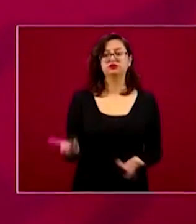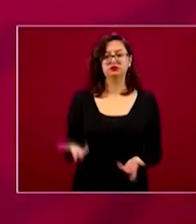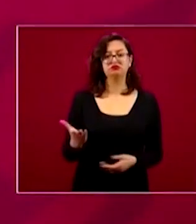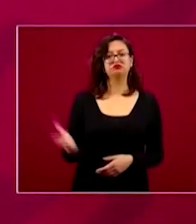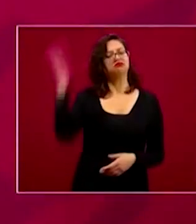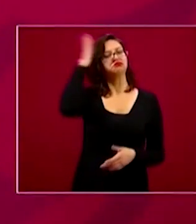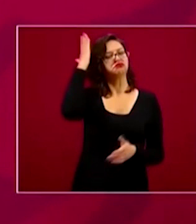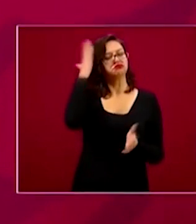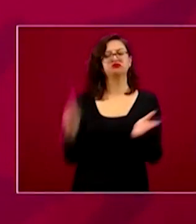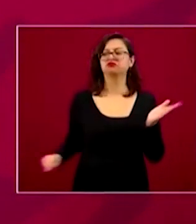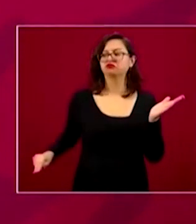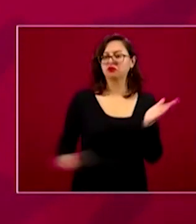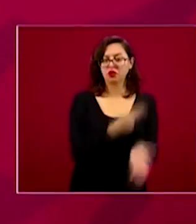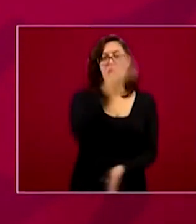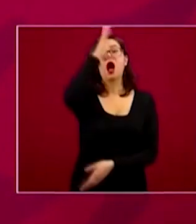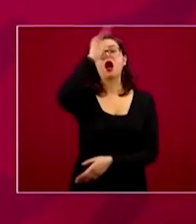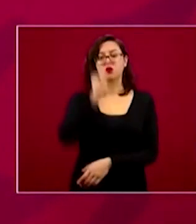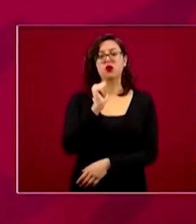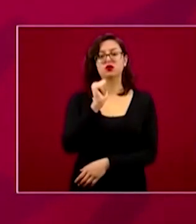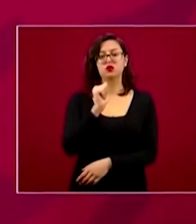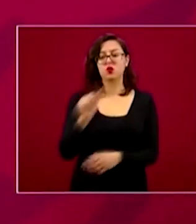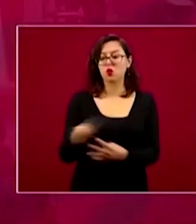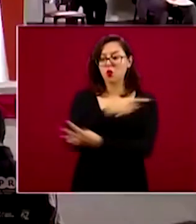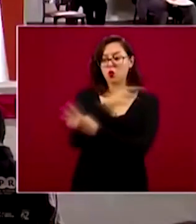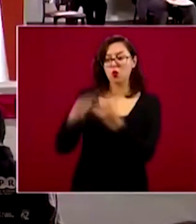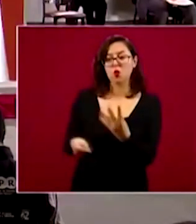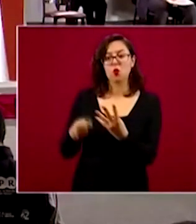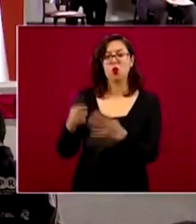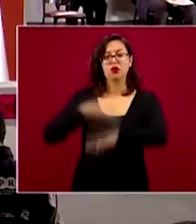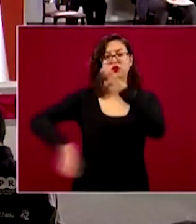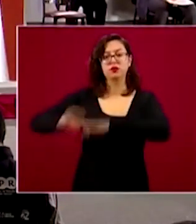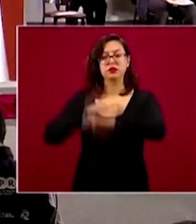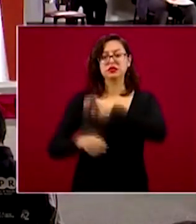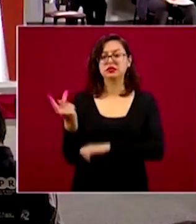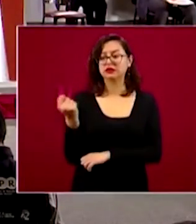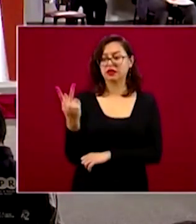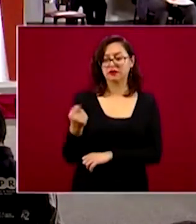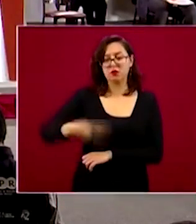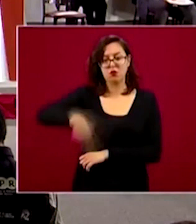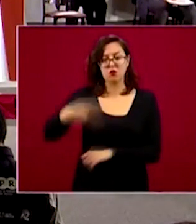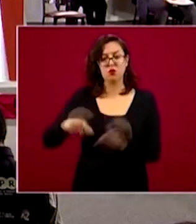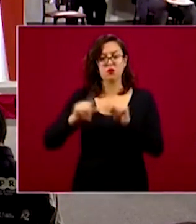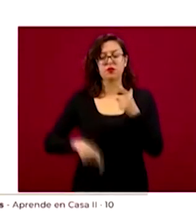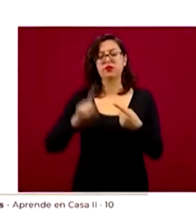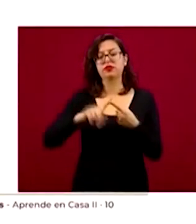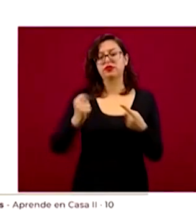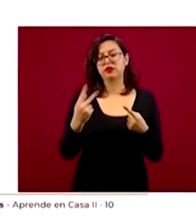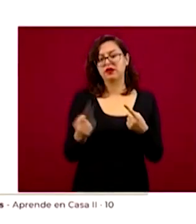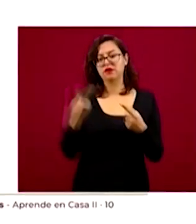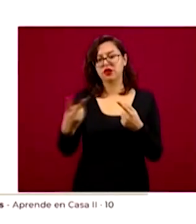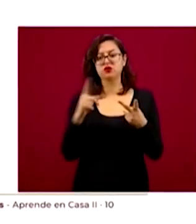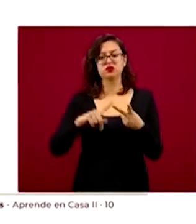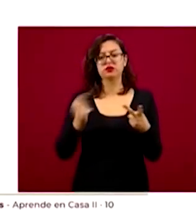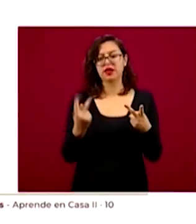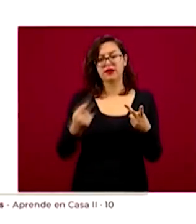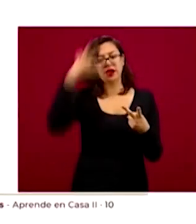se acontece mos mai ita lo que tia escola la creur taka fali. Presidente mak lidera assinatura acordo ne ho televisão